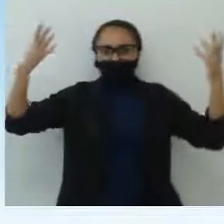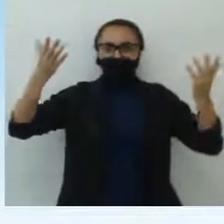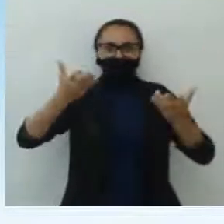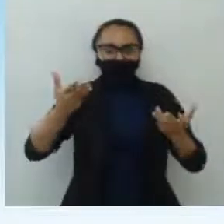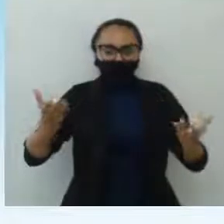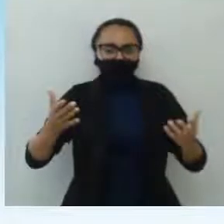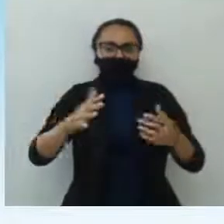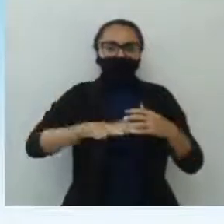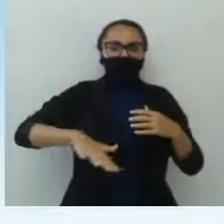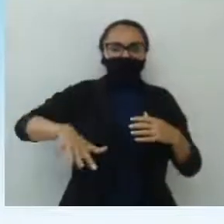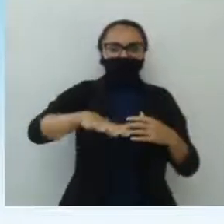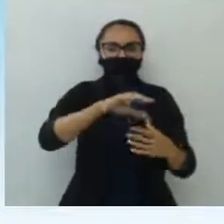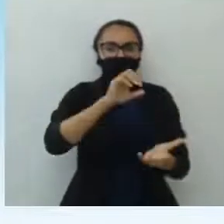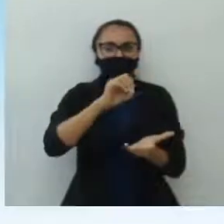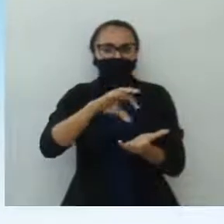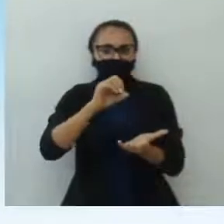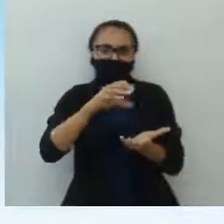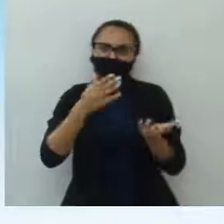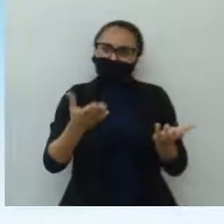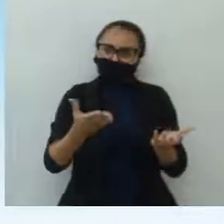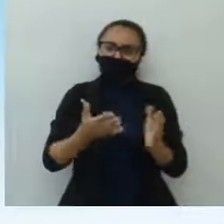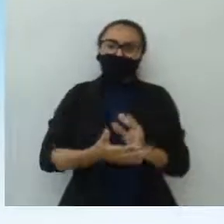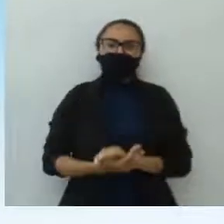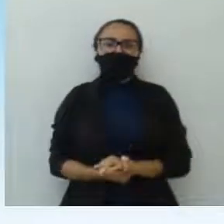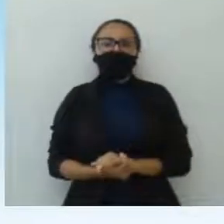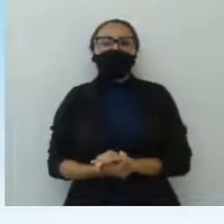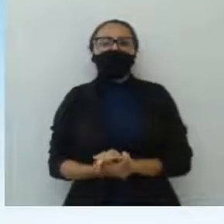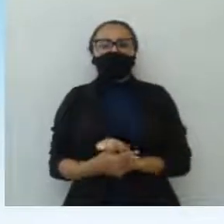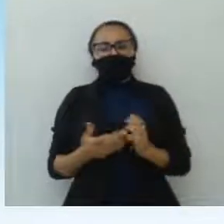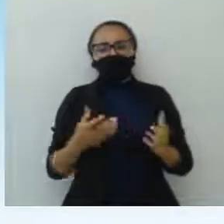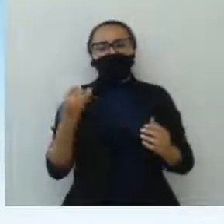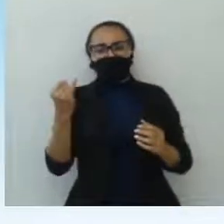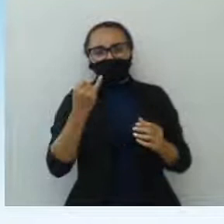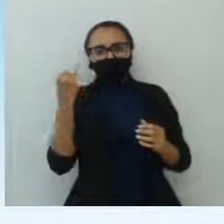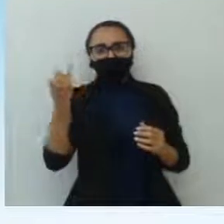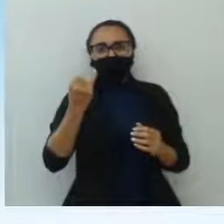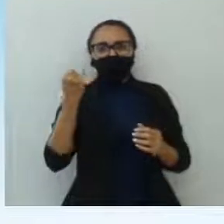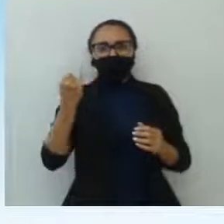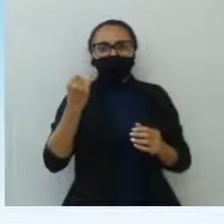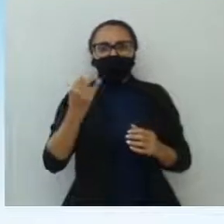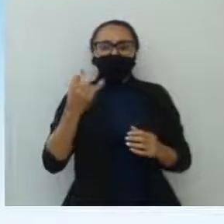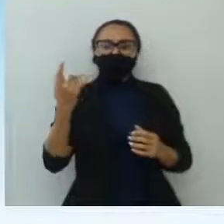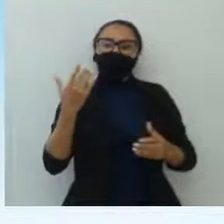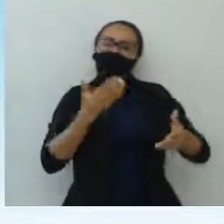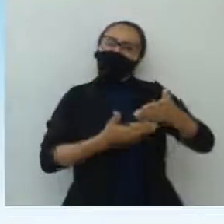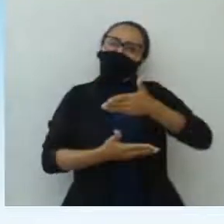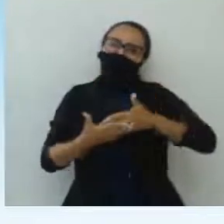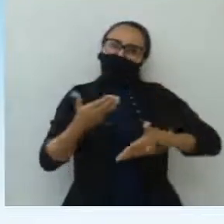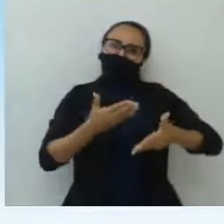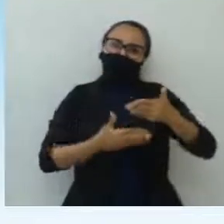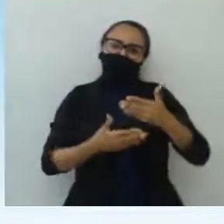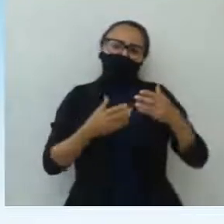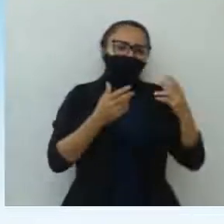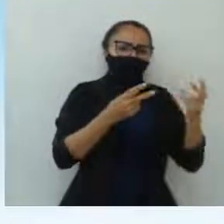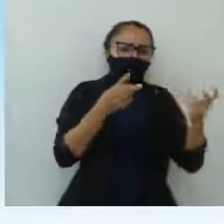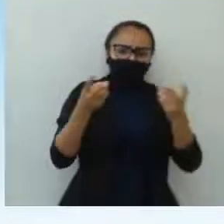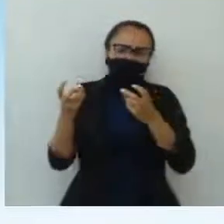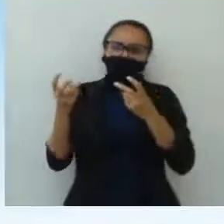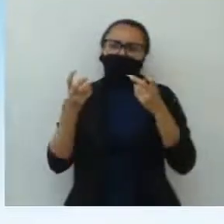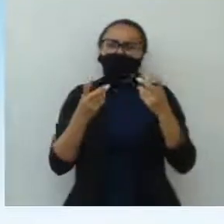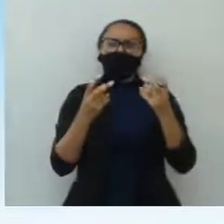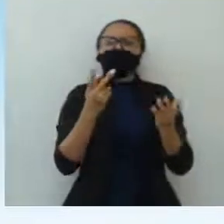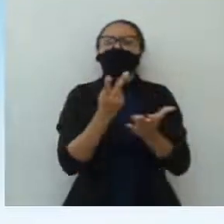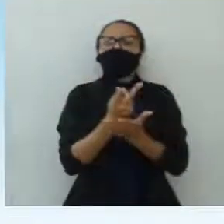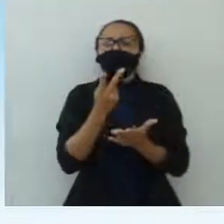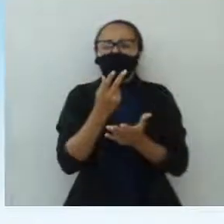cenário dentro do EducaPE. Então, o cenário é importante para que a gente se intere daquilo que está que está acontecendo